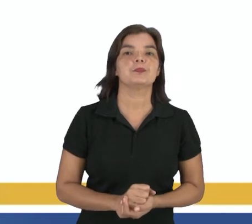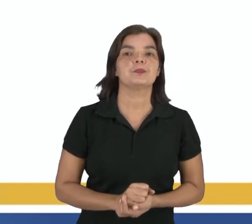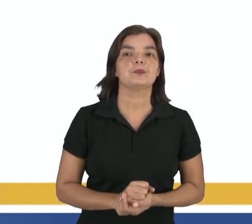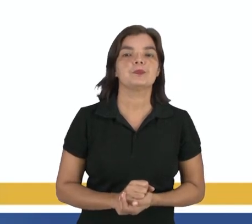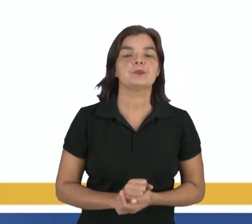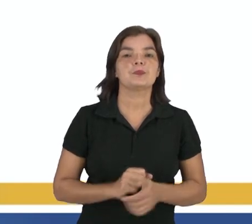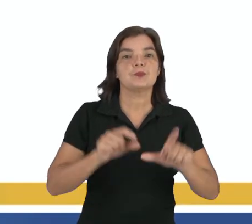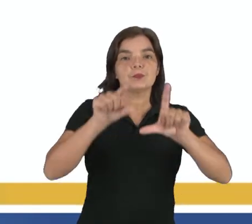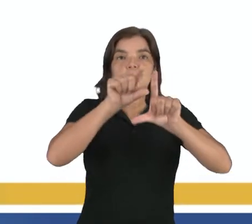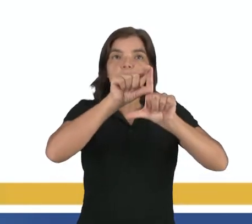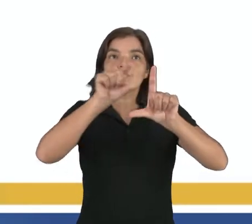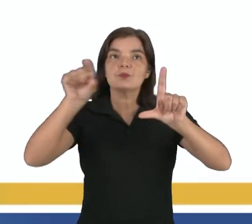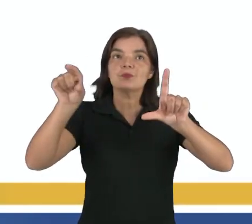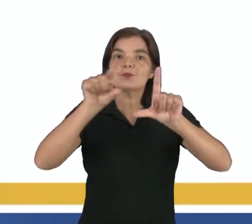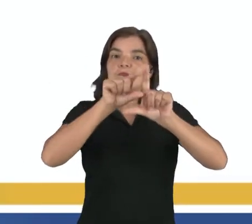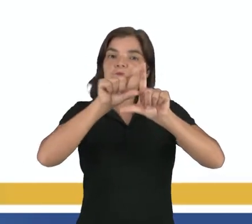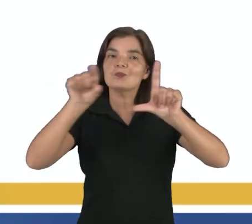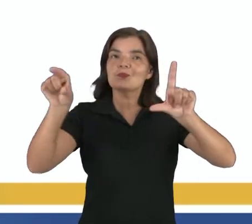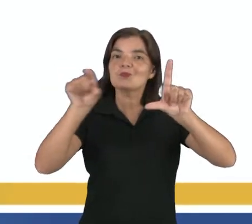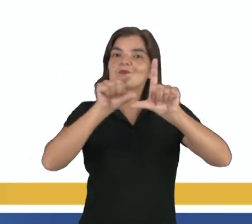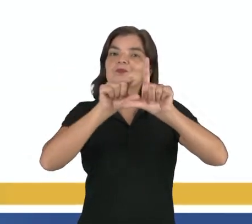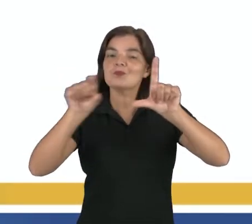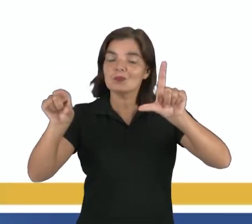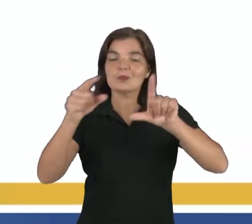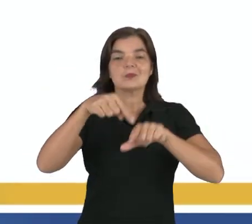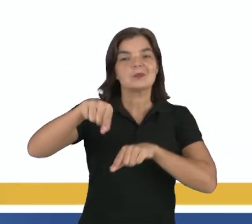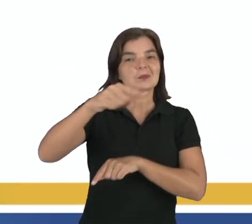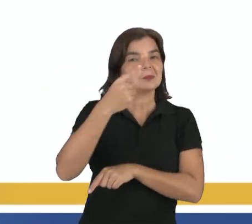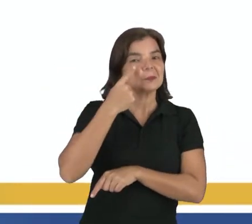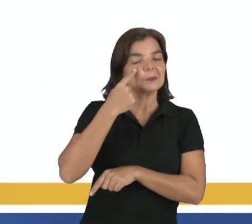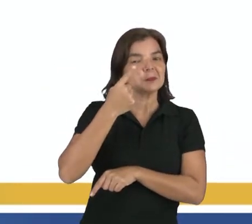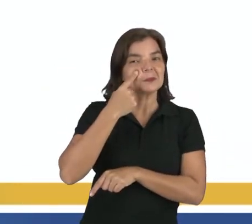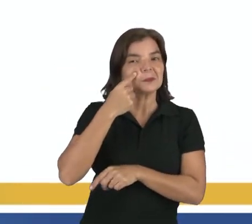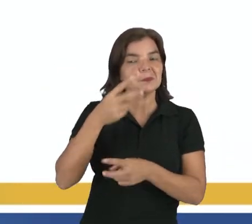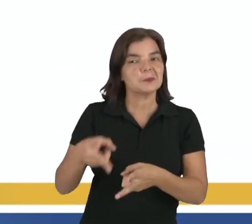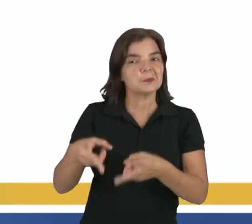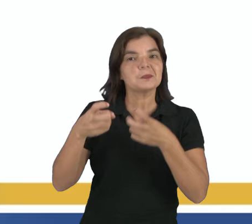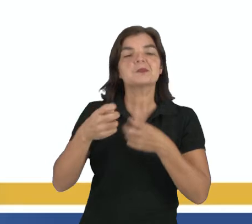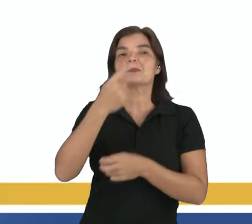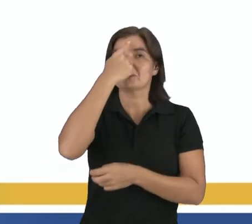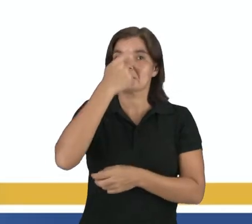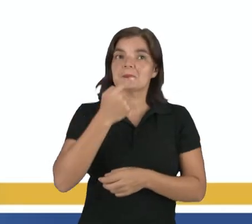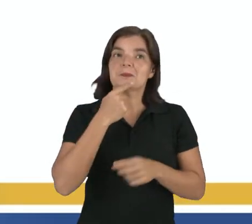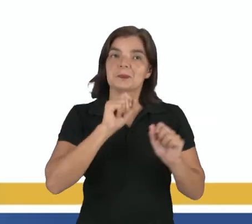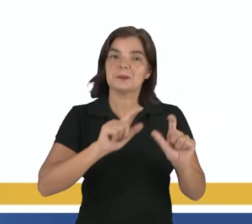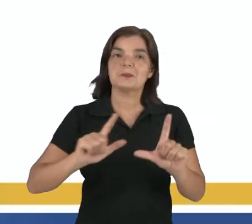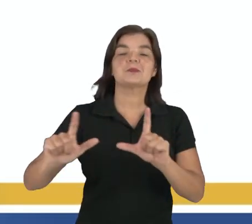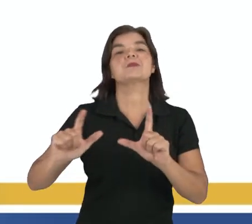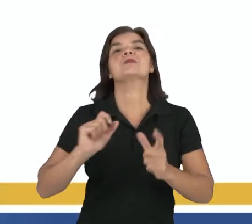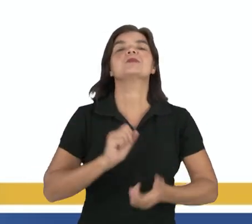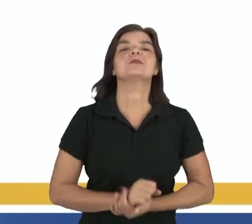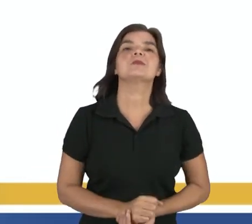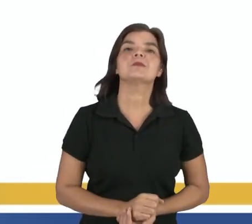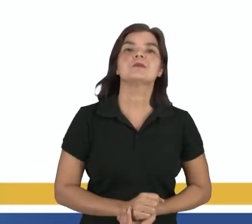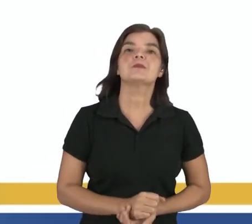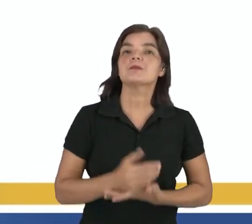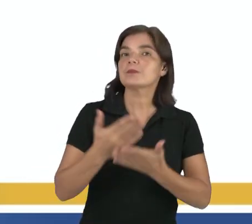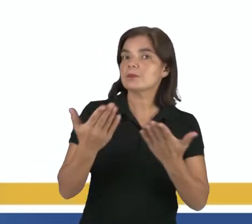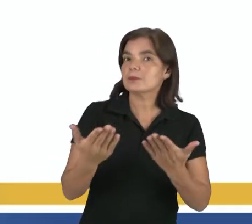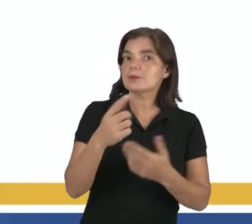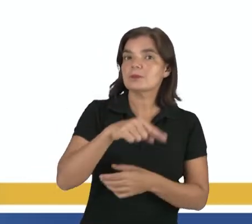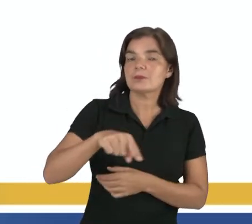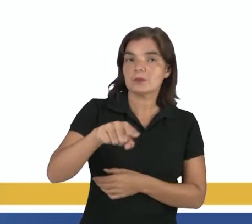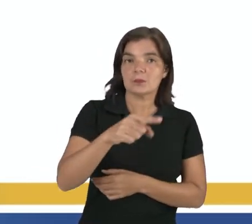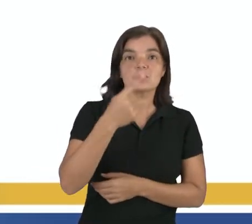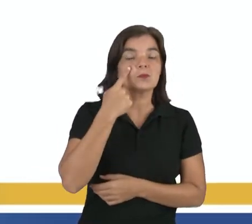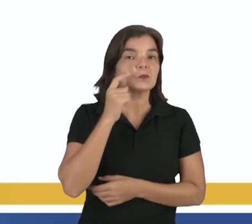o gráfico de coluna horizontal, como vocês percebem na telinha. Nesse caso,